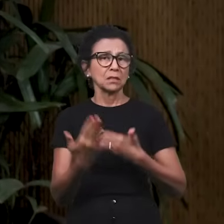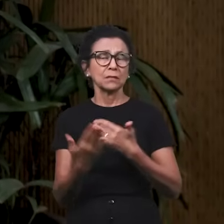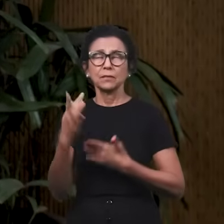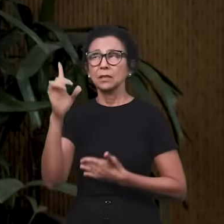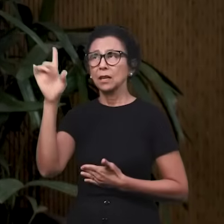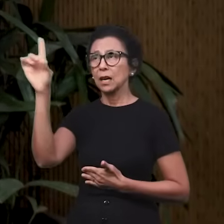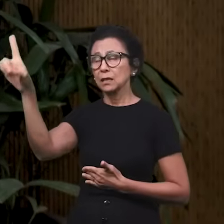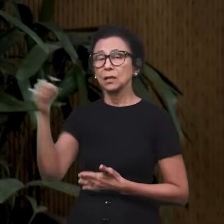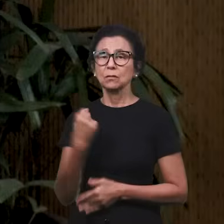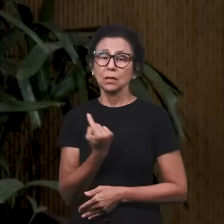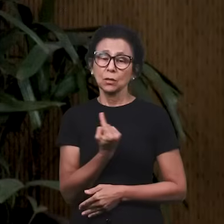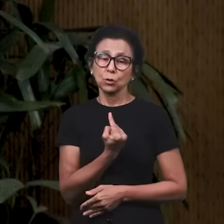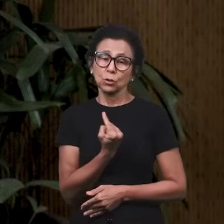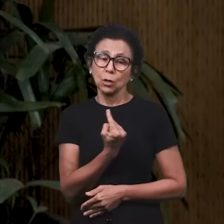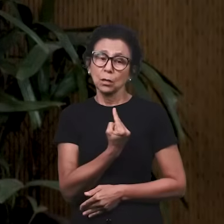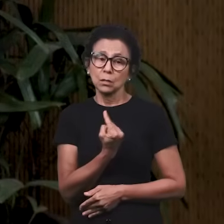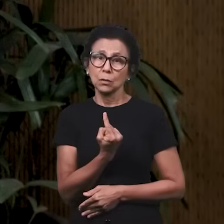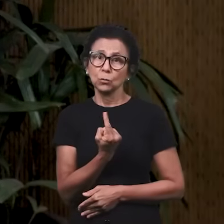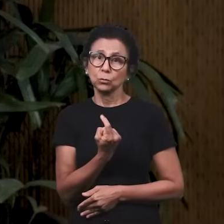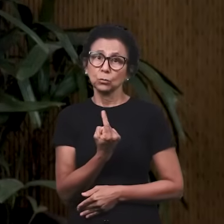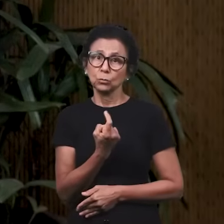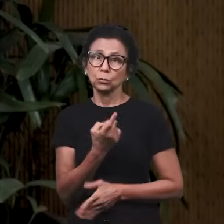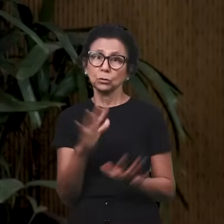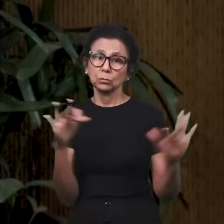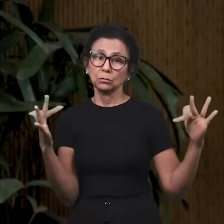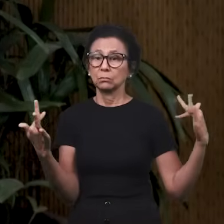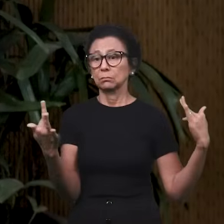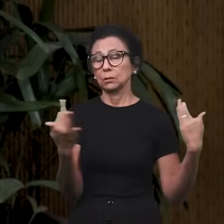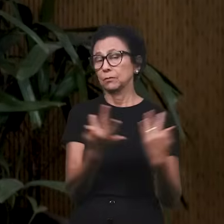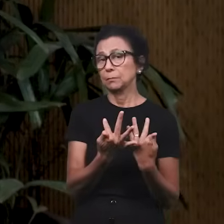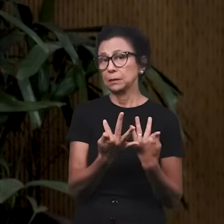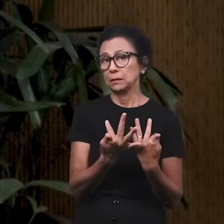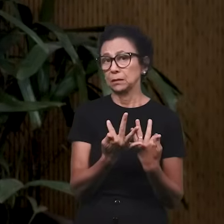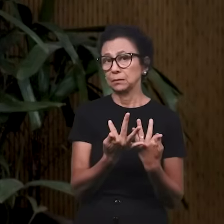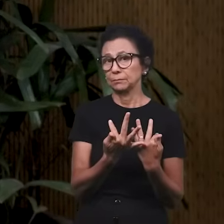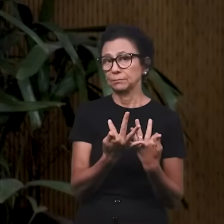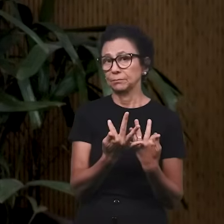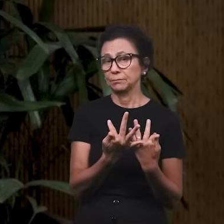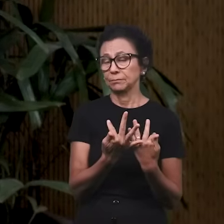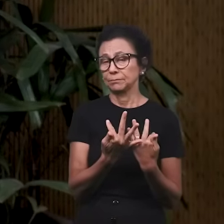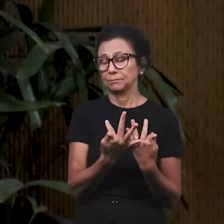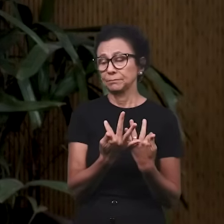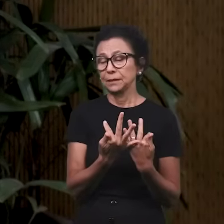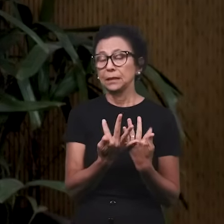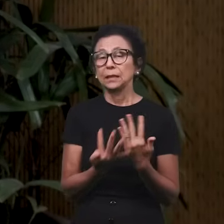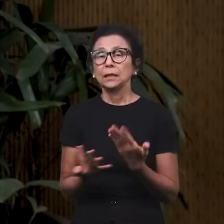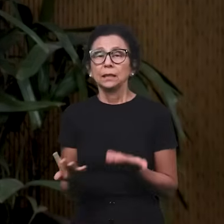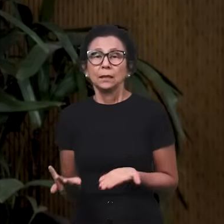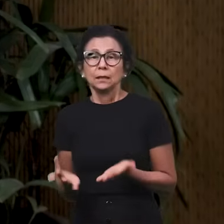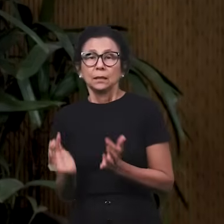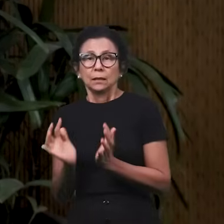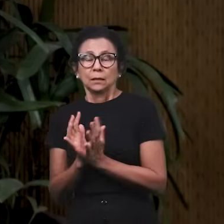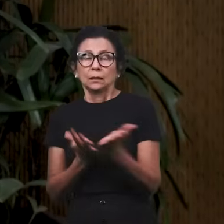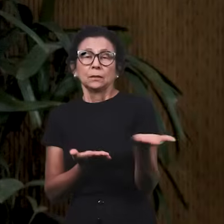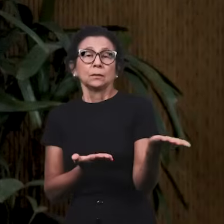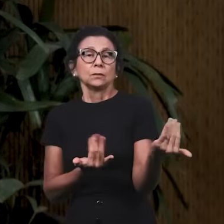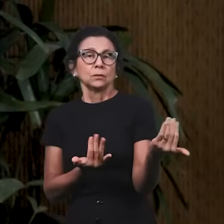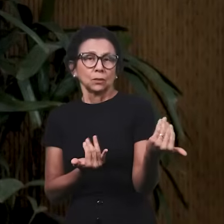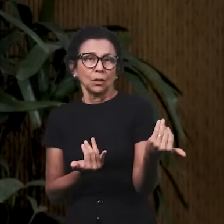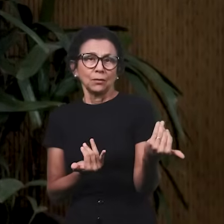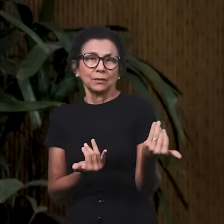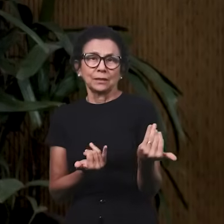convertido numa família onde não haviam crentes. E esses jovens, era